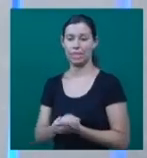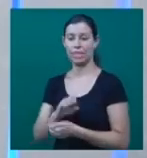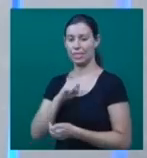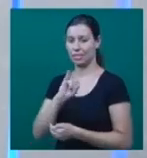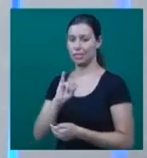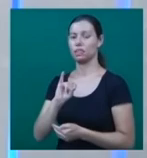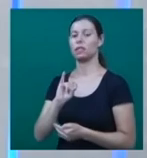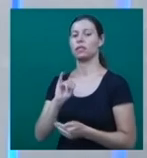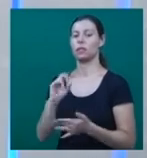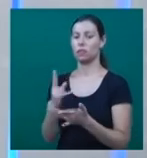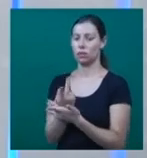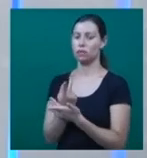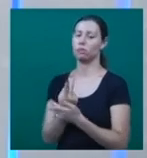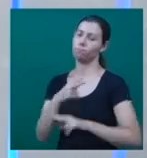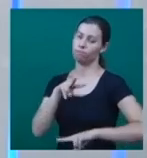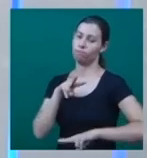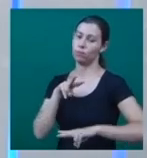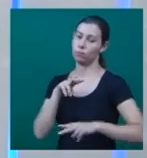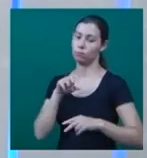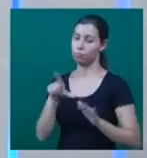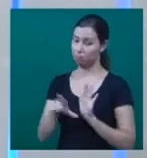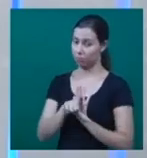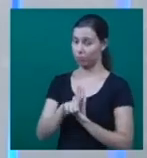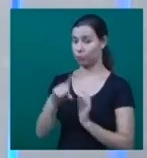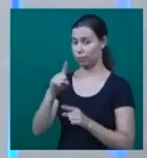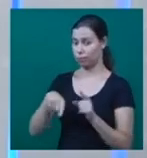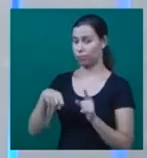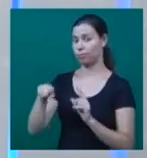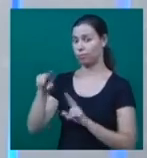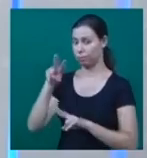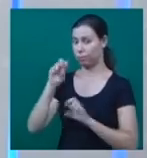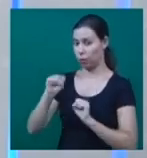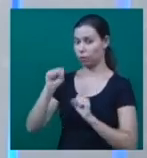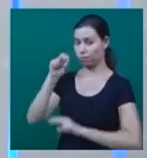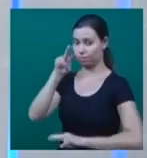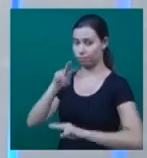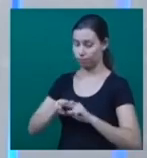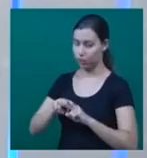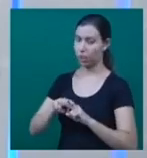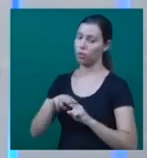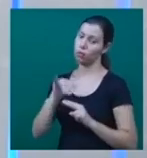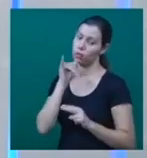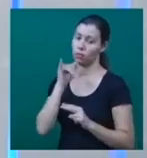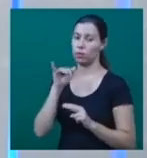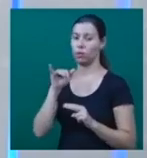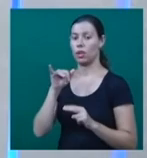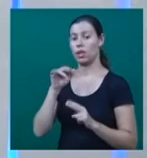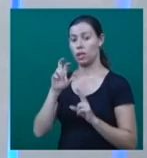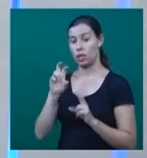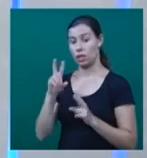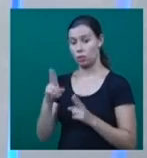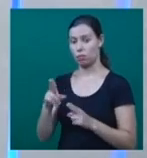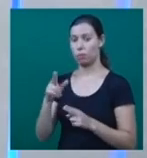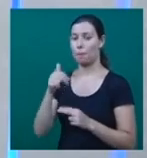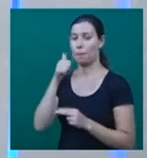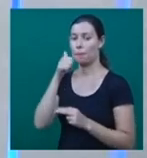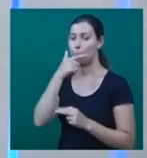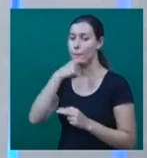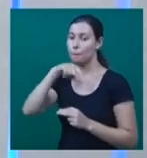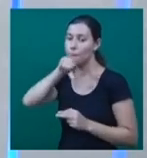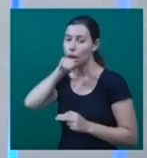crime, né, que se for essa relação entre o superior hierárquico ou o familiar ascendente, o boletim de ocorrência pode